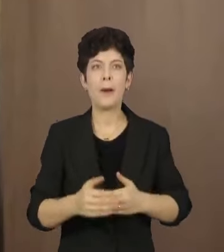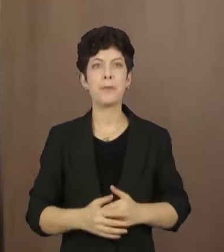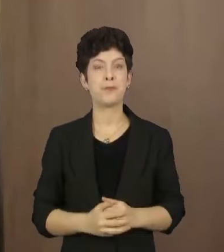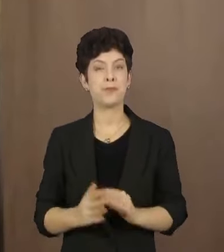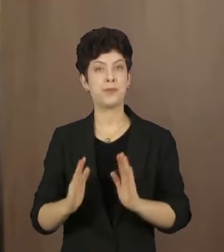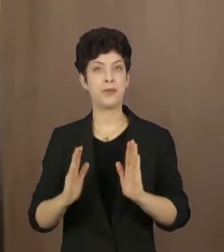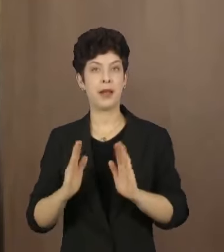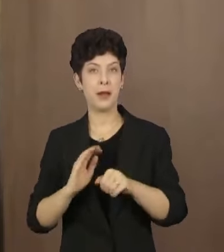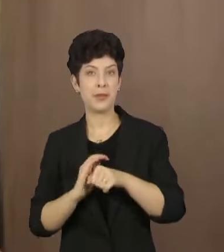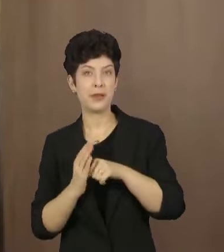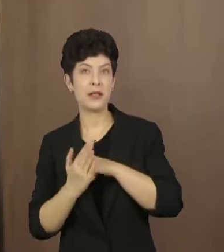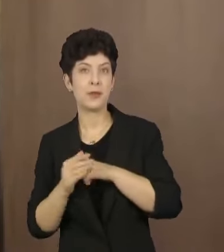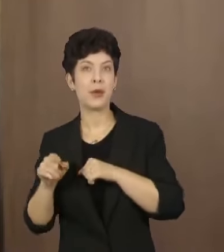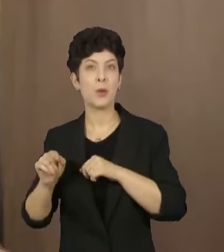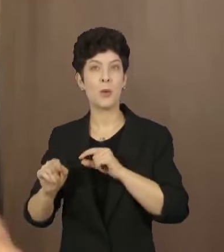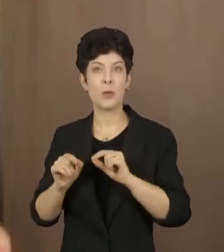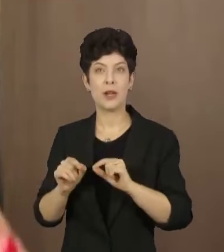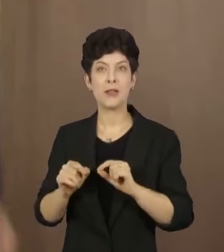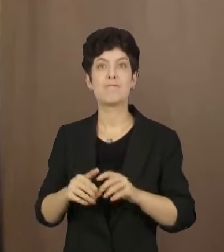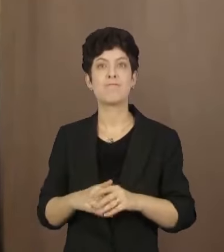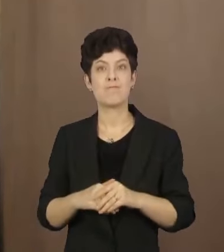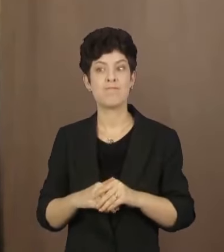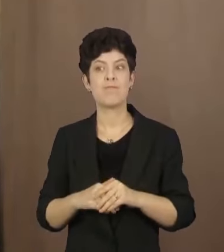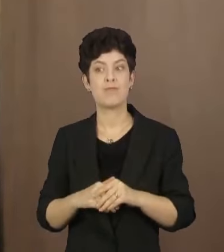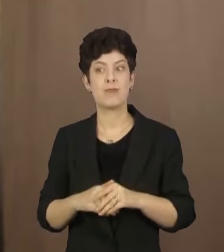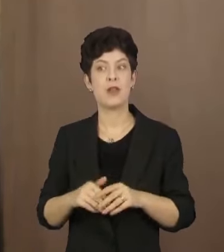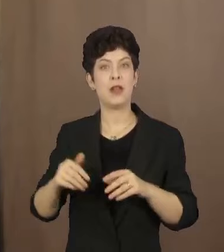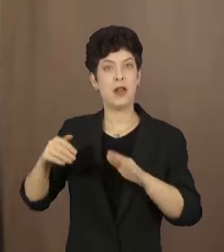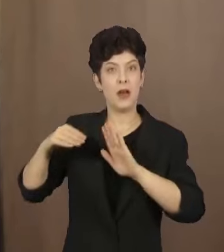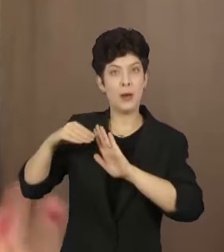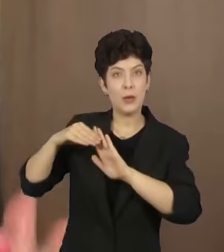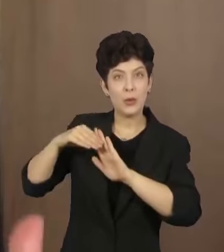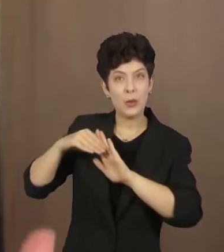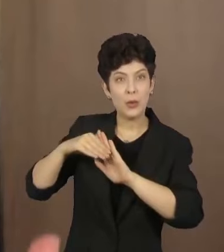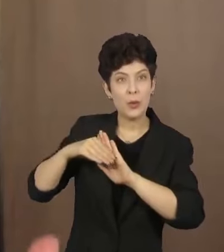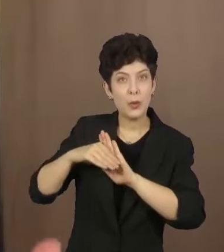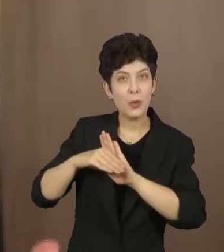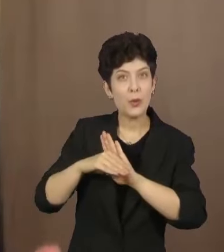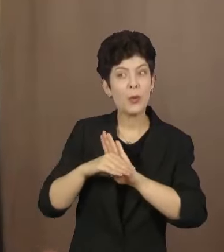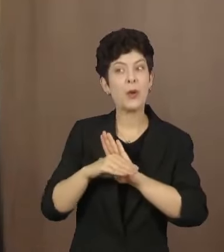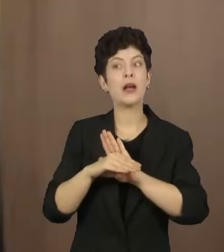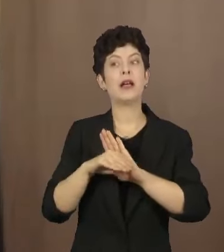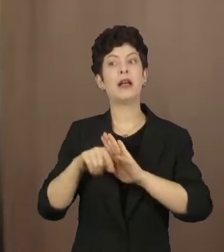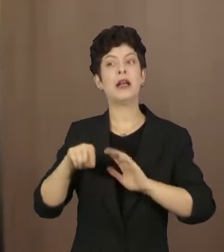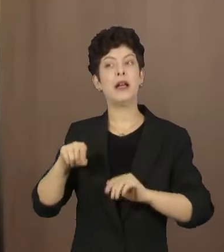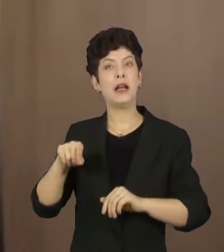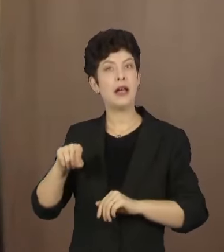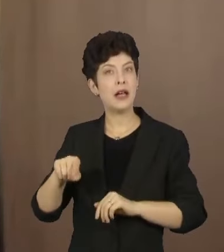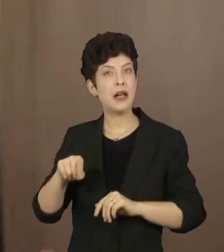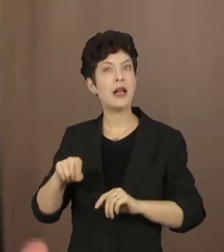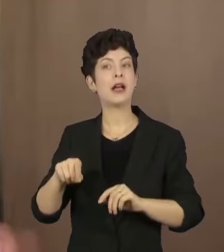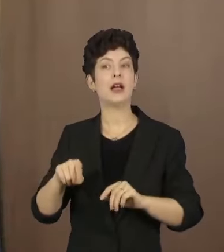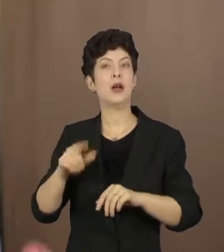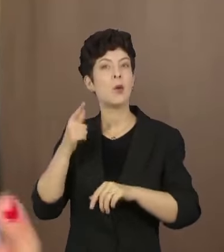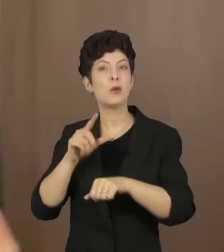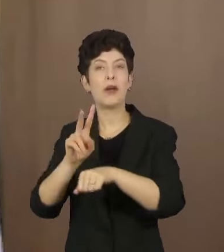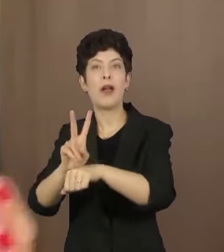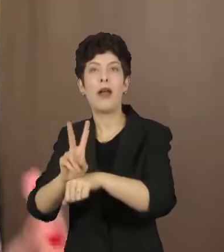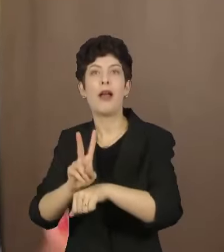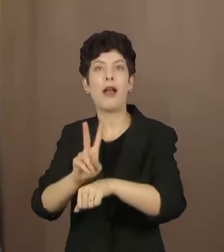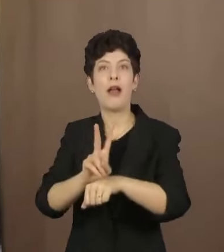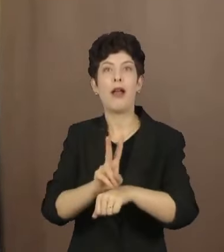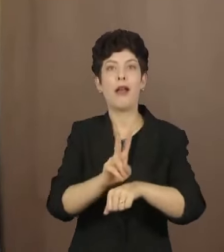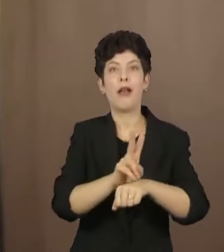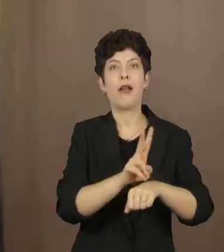é que o endividamento subiu muito. Os juros tinham caído bastante, o que ajuda a impulsionar a tomada de crédito. E também